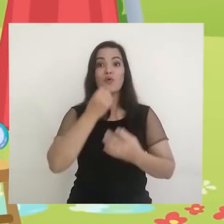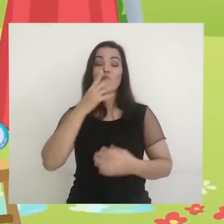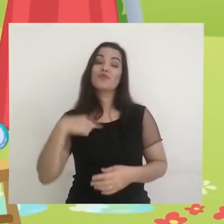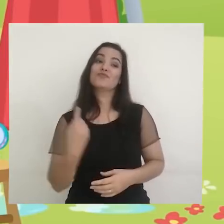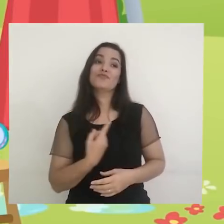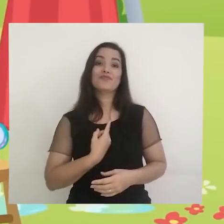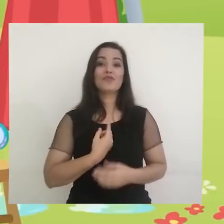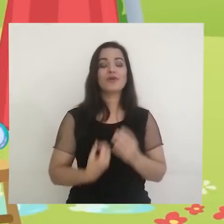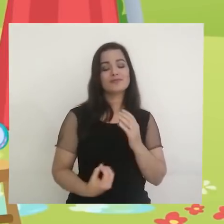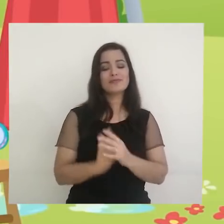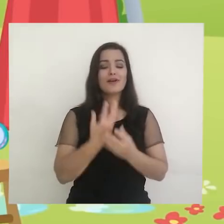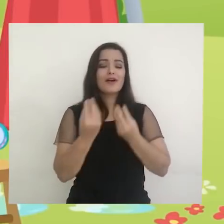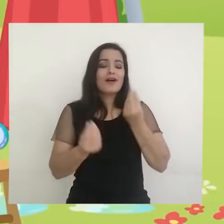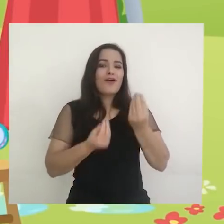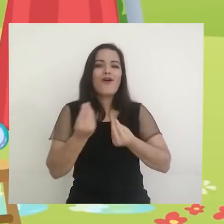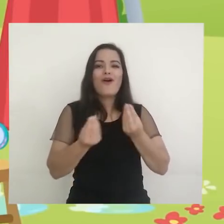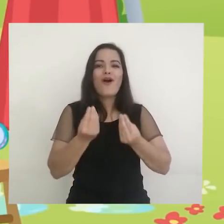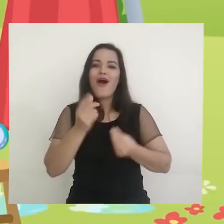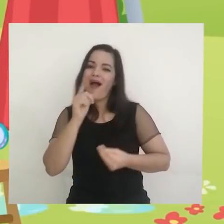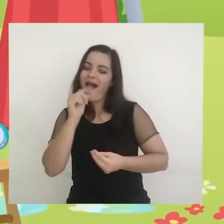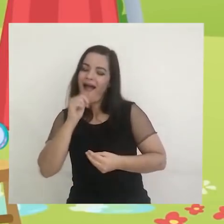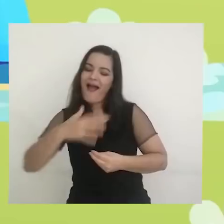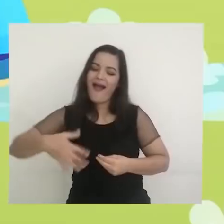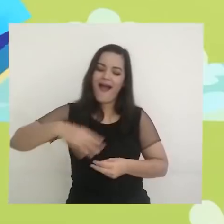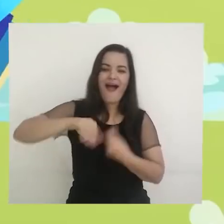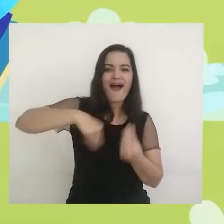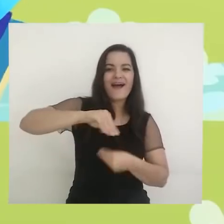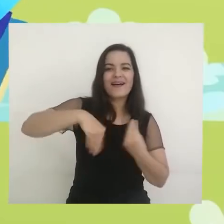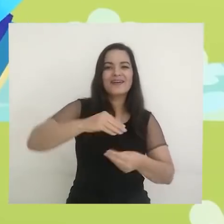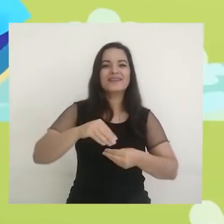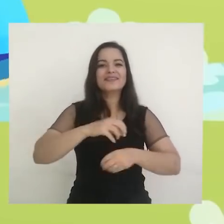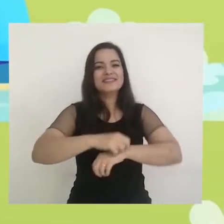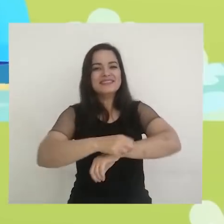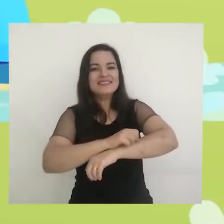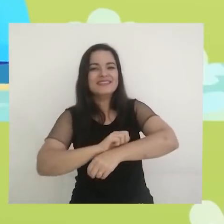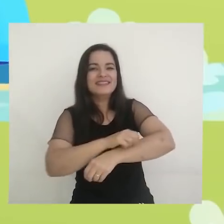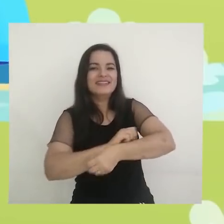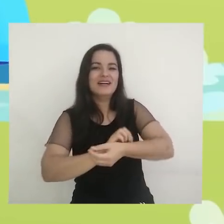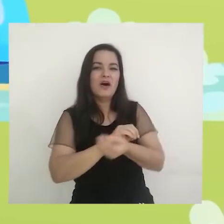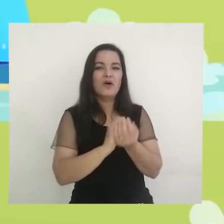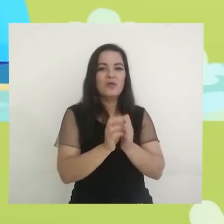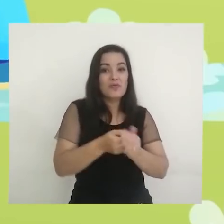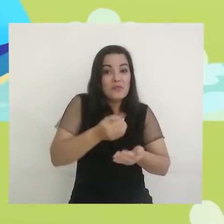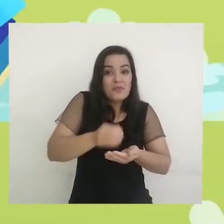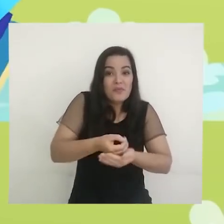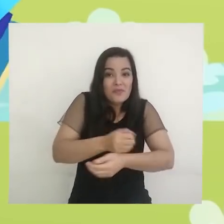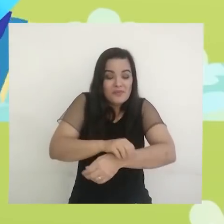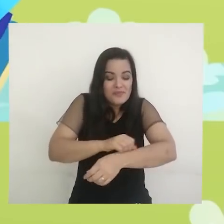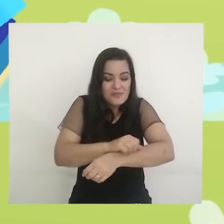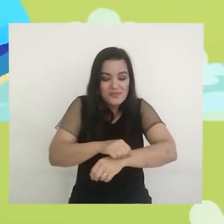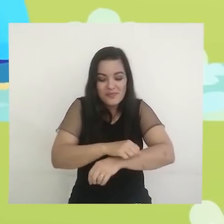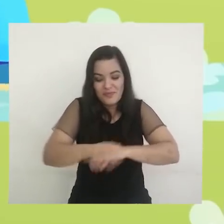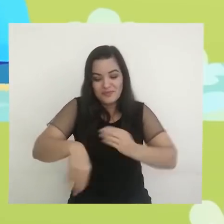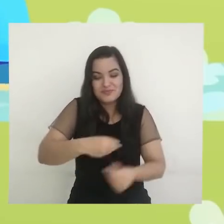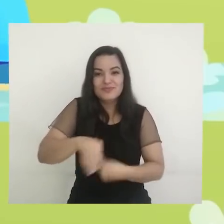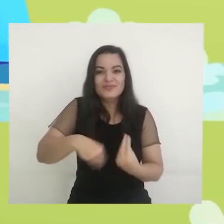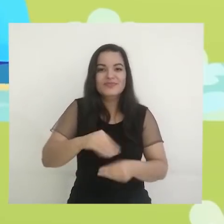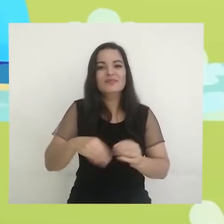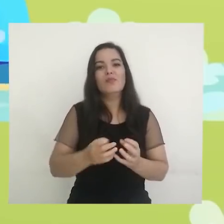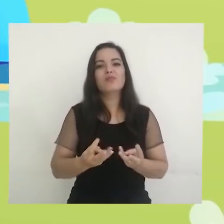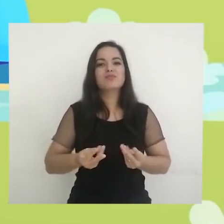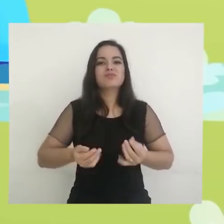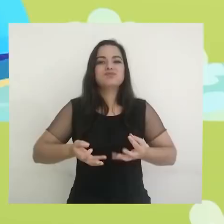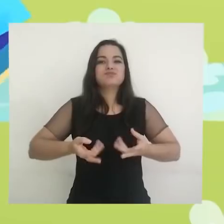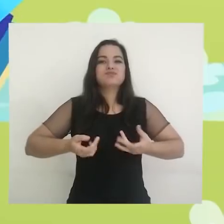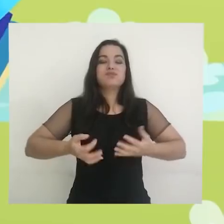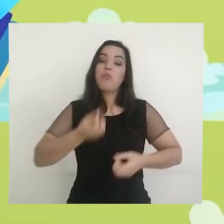sabão. Bom, bom, bom, bom, bom, bom, bom, somos feitas de água e sabão.